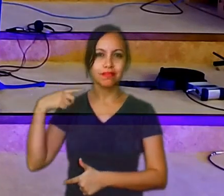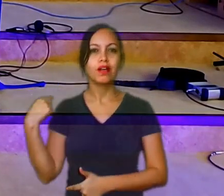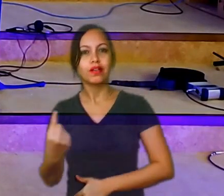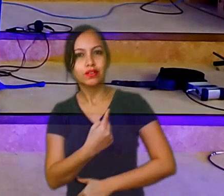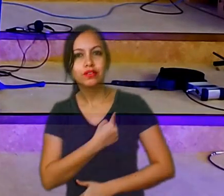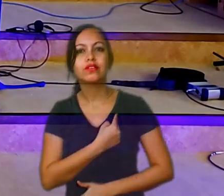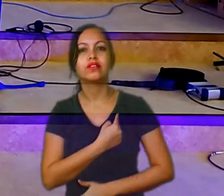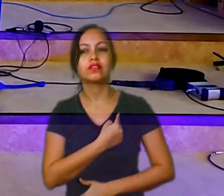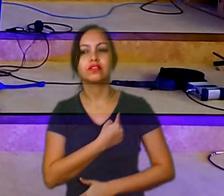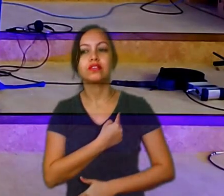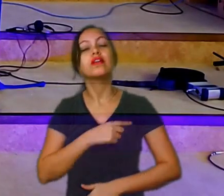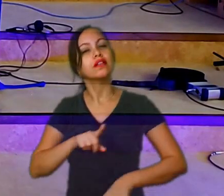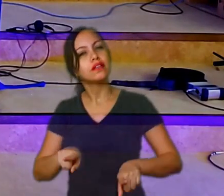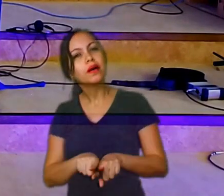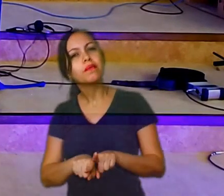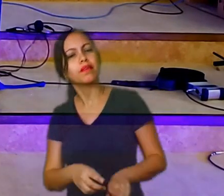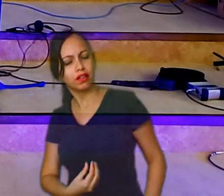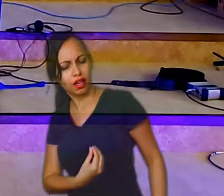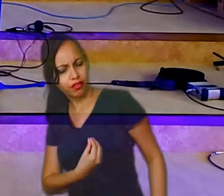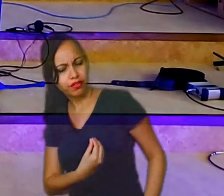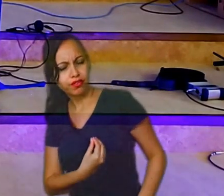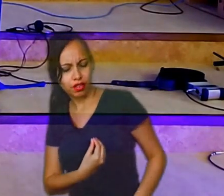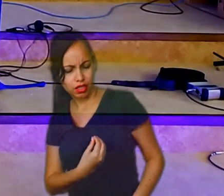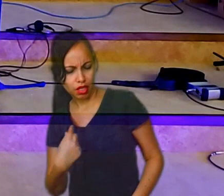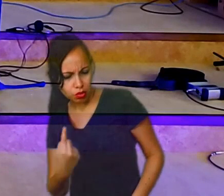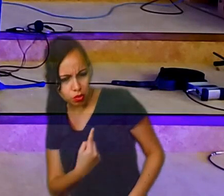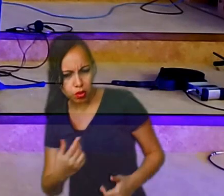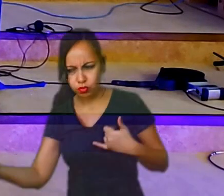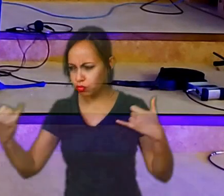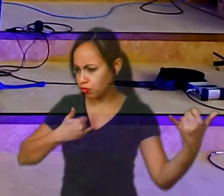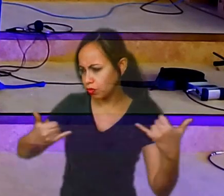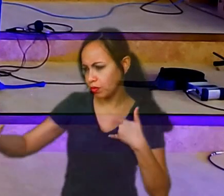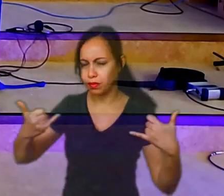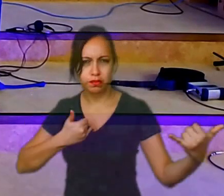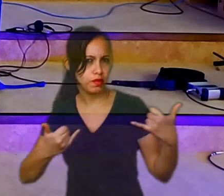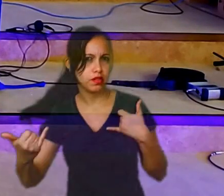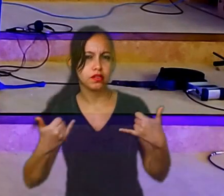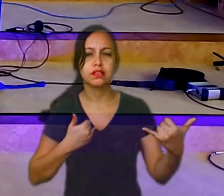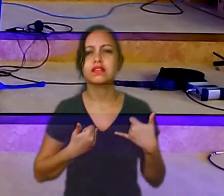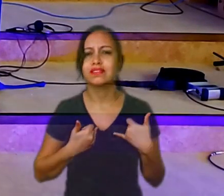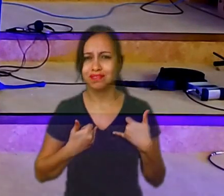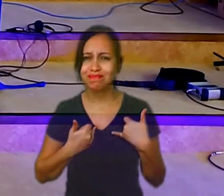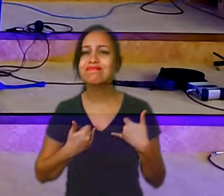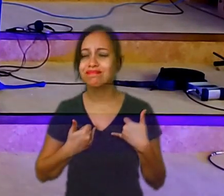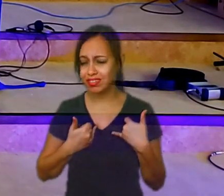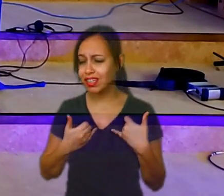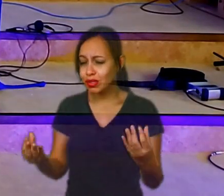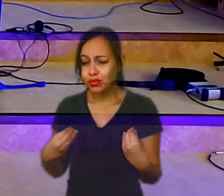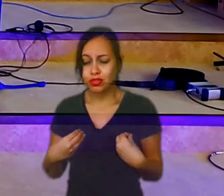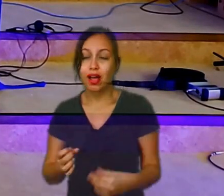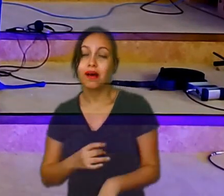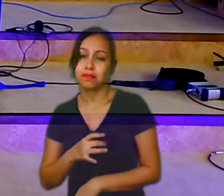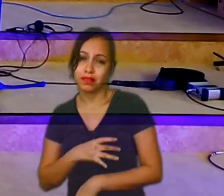surpreendidos pelas nossas próprias vidas com algumas informações que nos impõem medo, nos